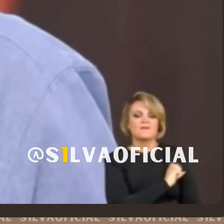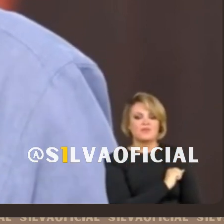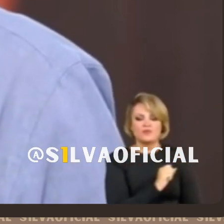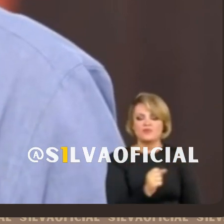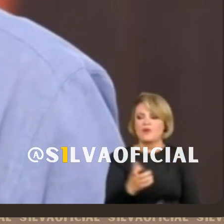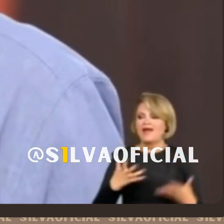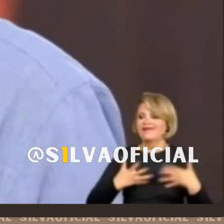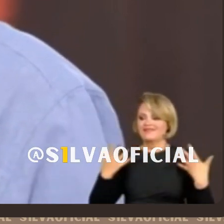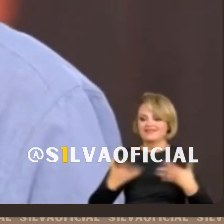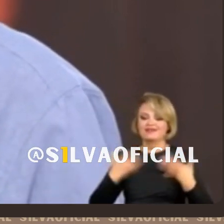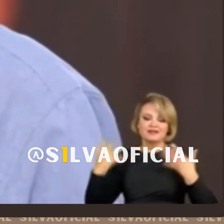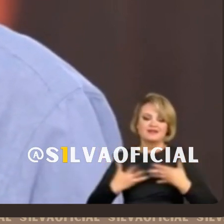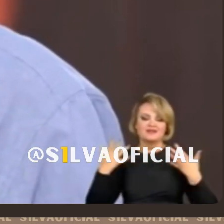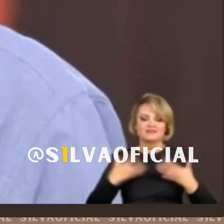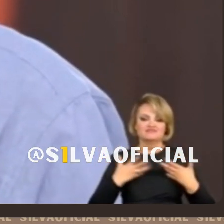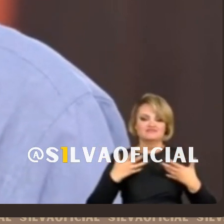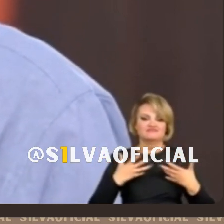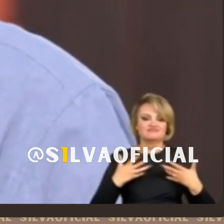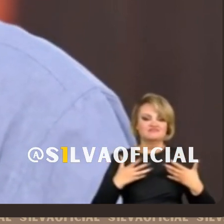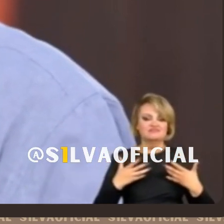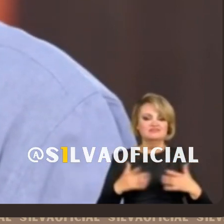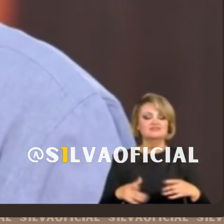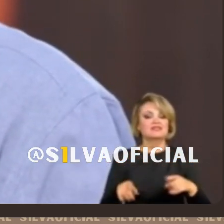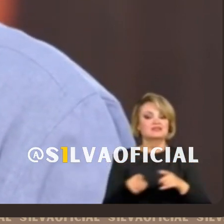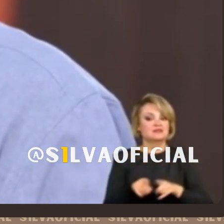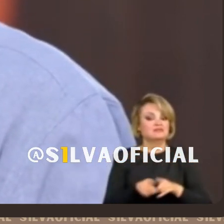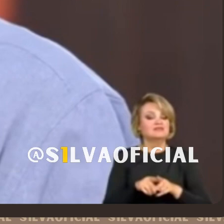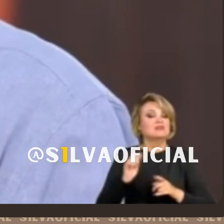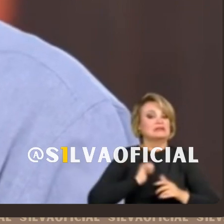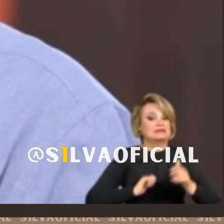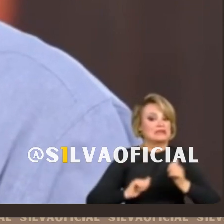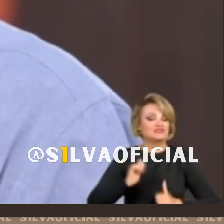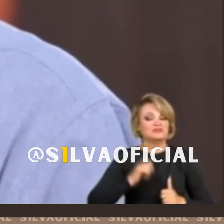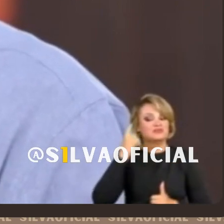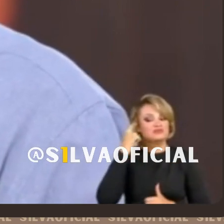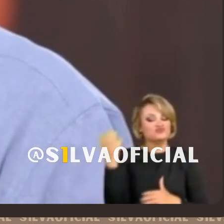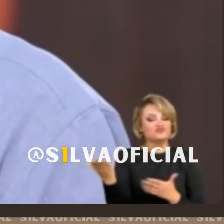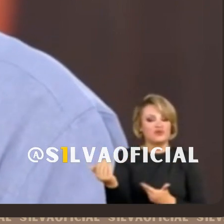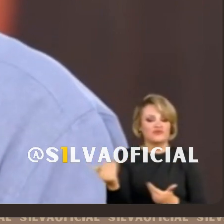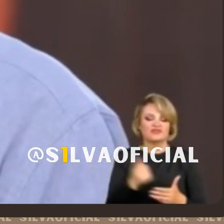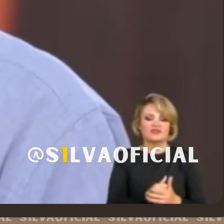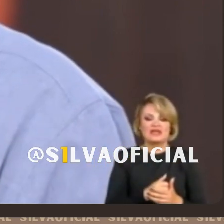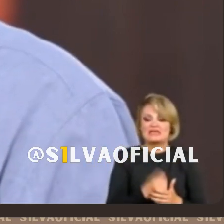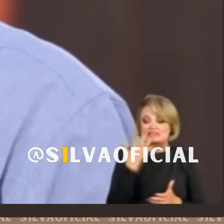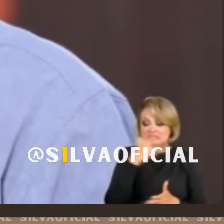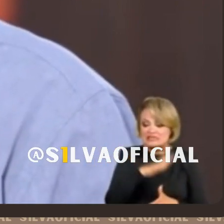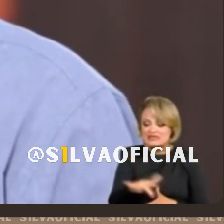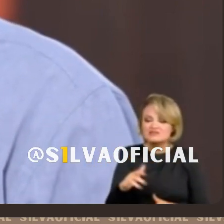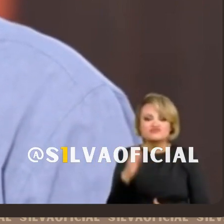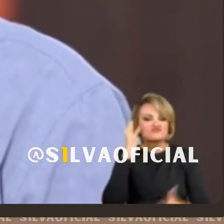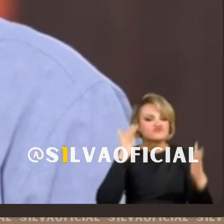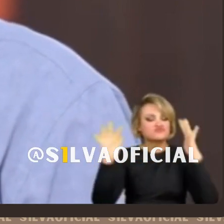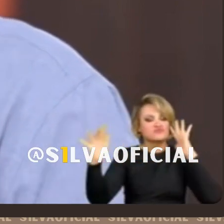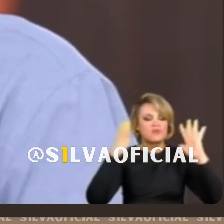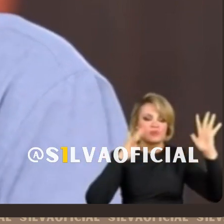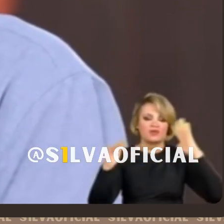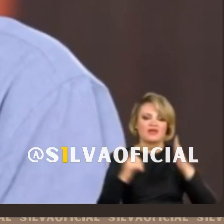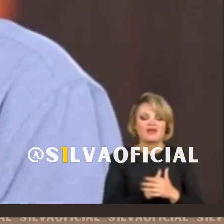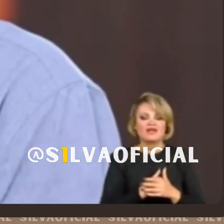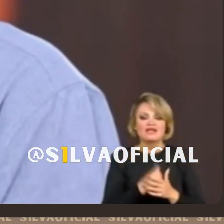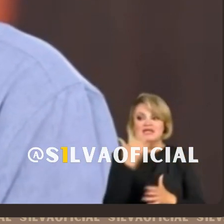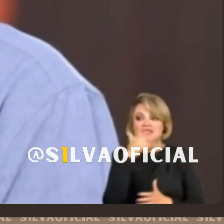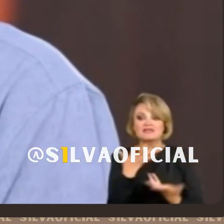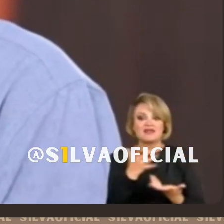na expectativa da nossa juventude. Essa meninada sonha, e essa meninada quer ter chance. E o papel do Estado não é